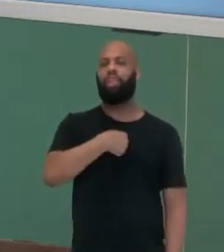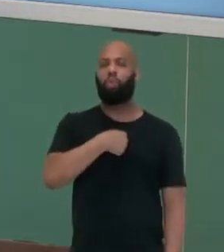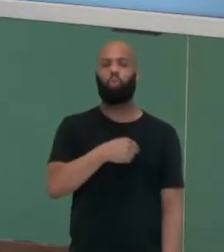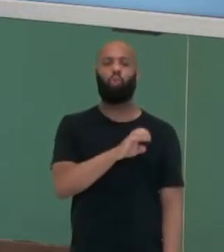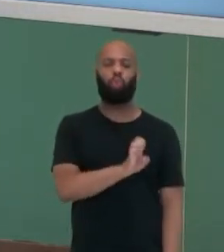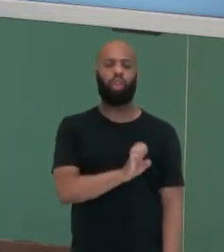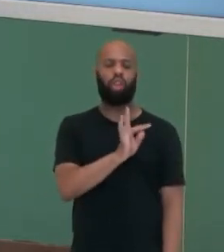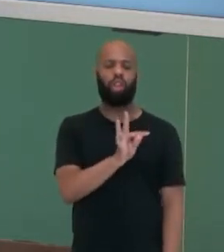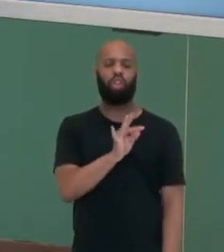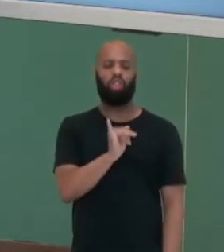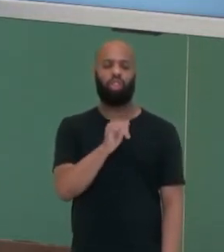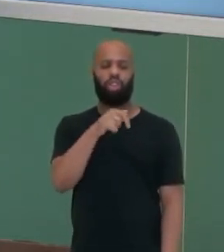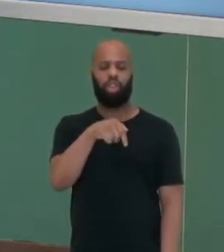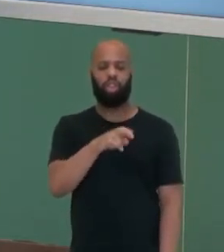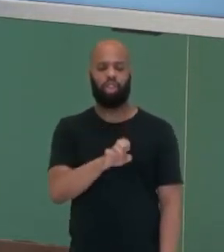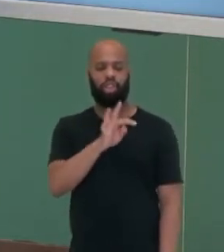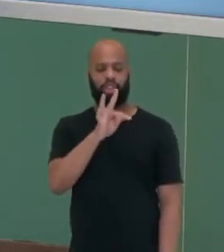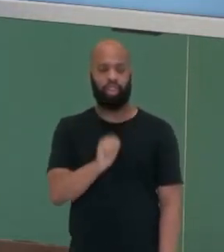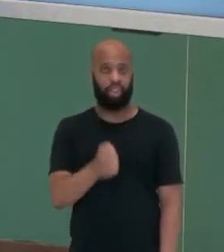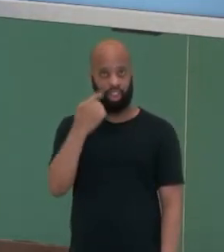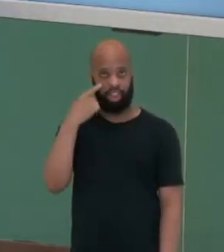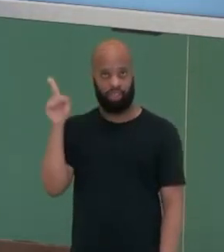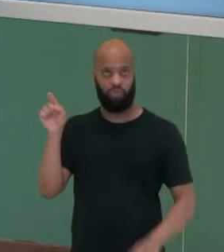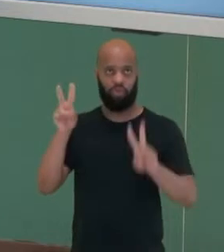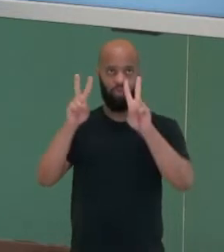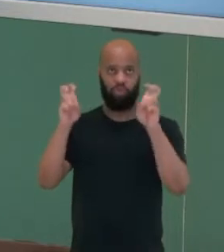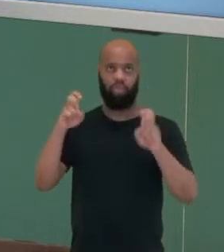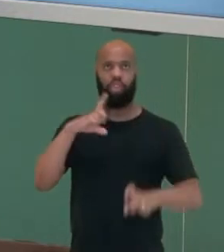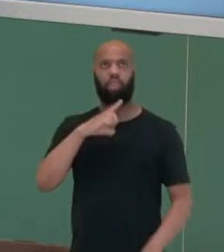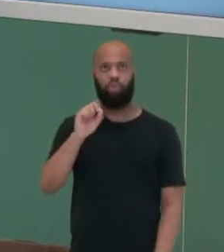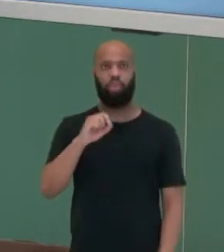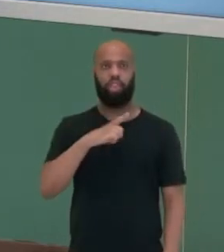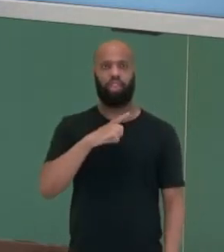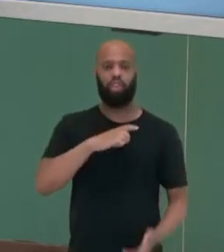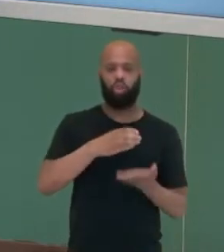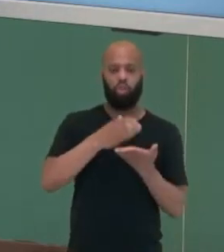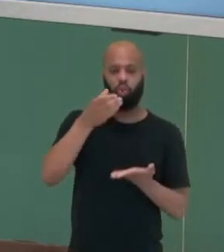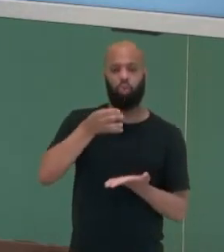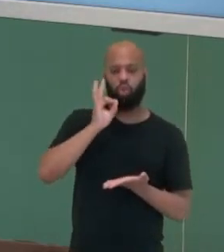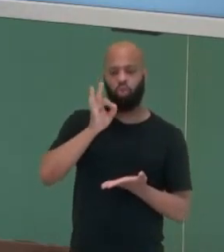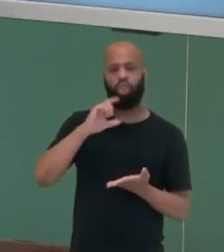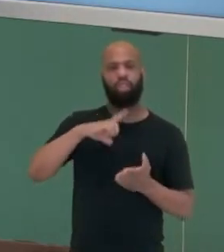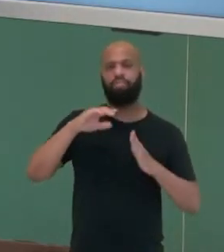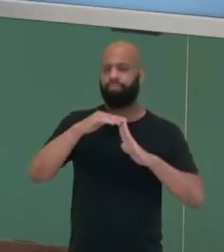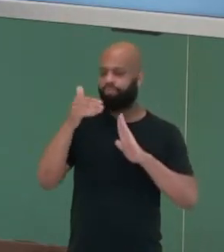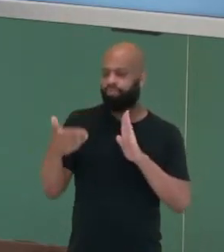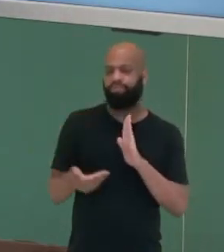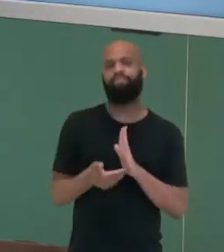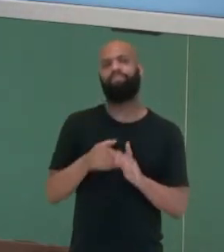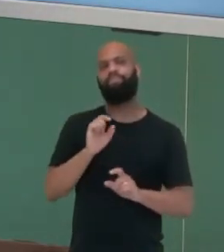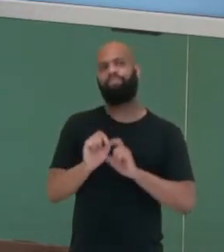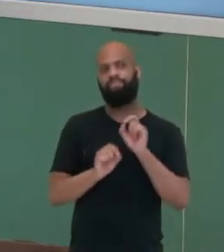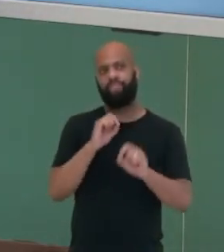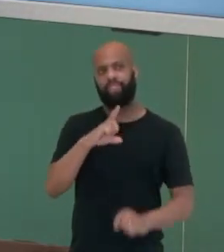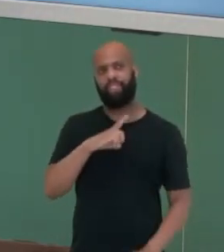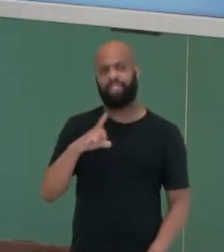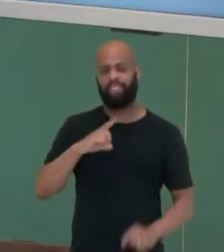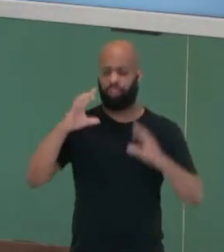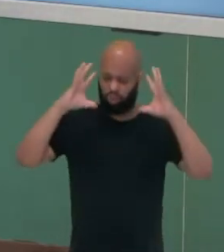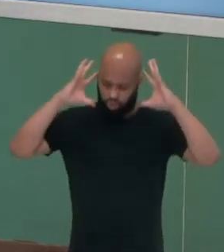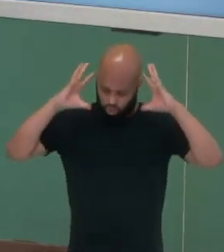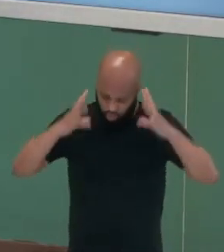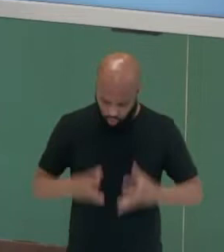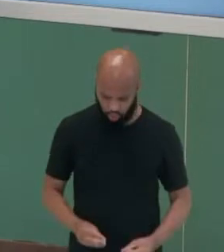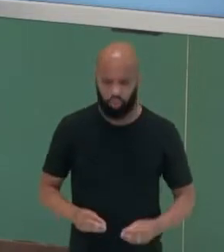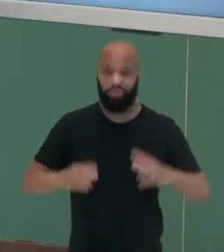olha o título. Daí ele vem, ó, meu copo, minha xícara, minha toalha, meu sabonete, tudo, né? Desde a cabeça ao